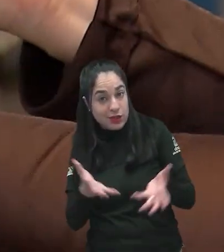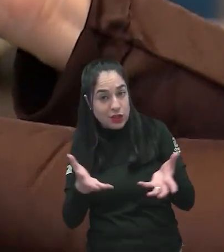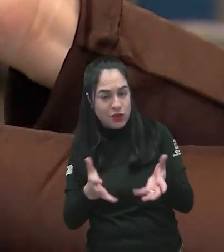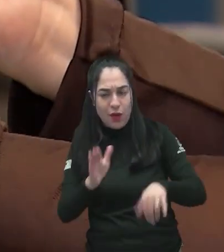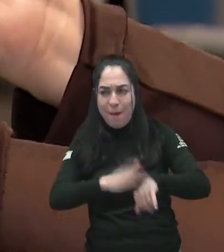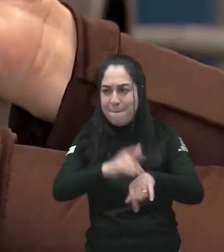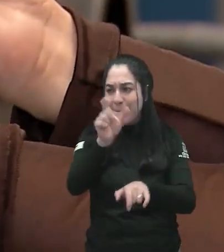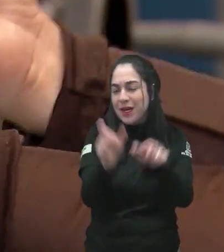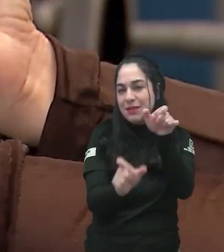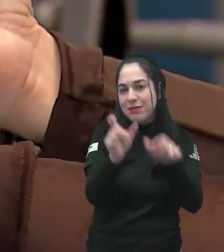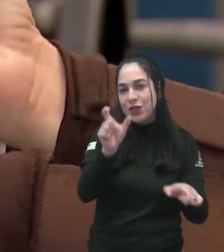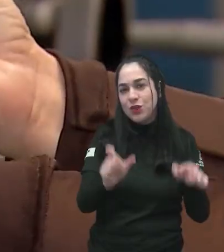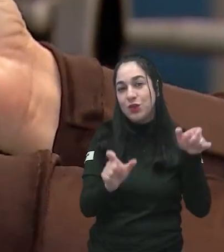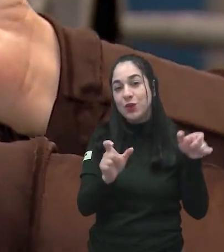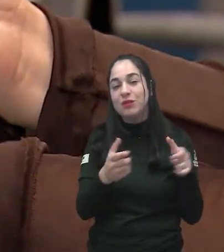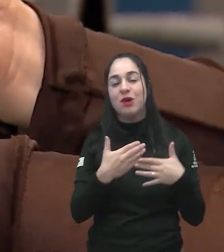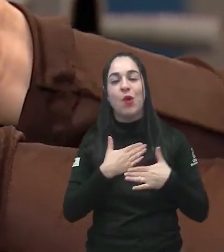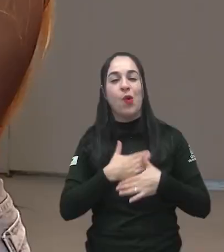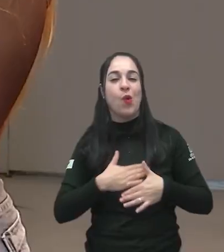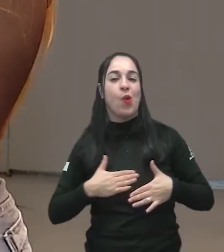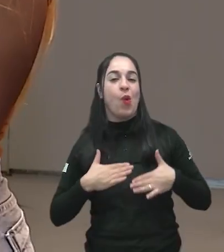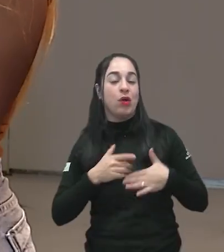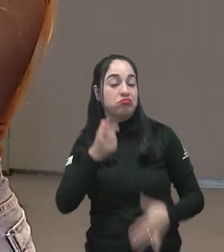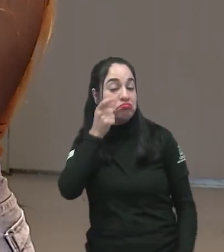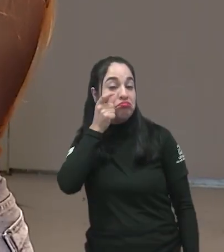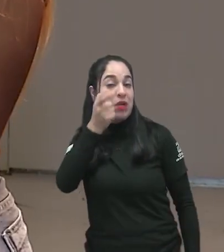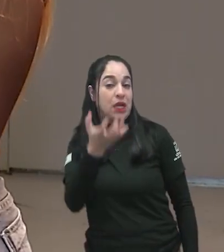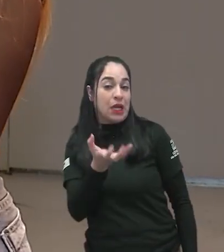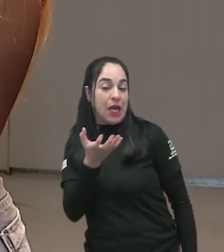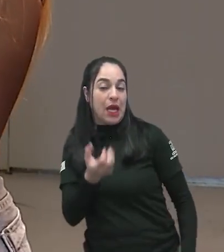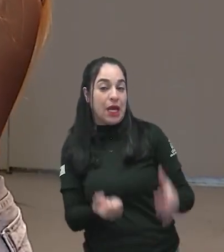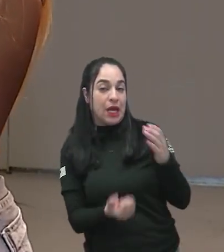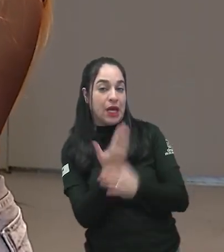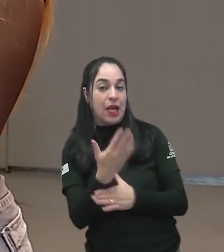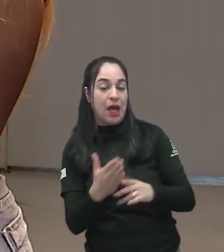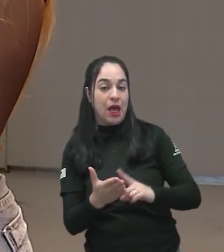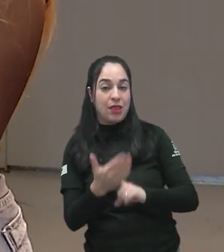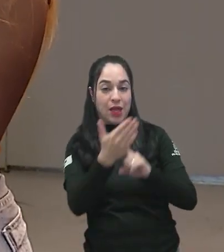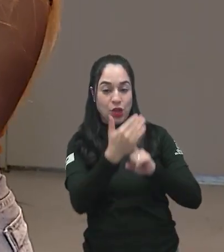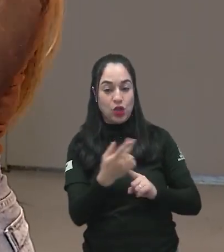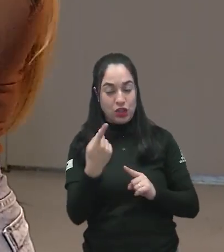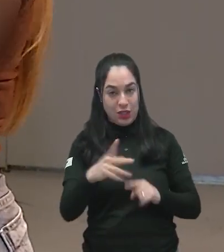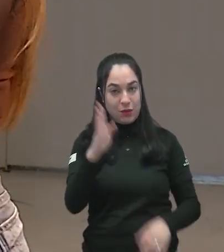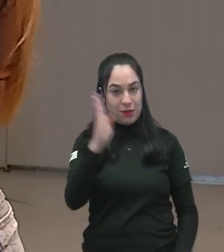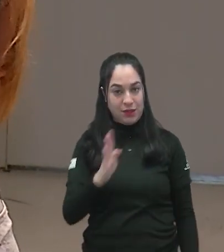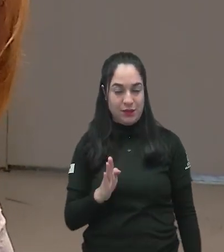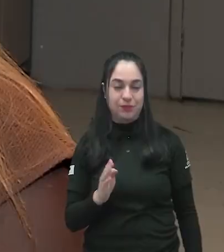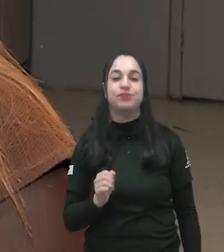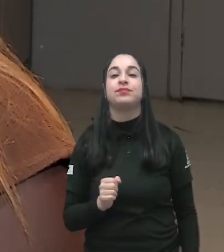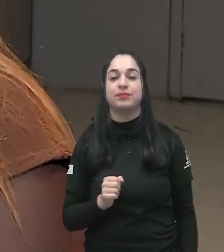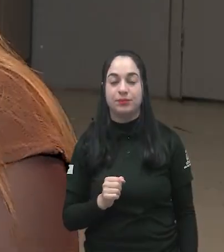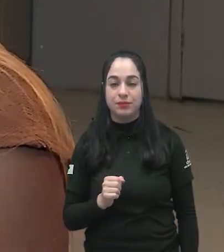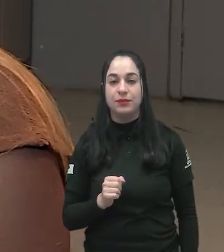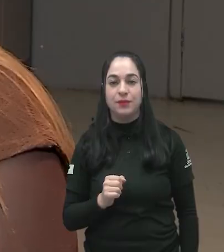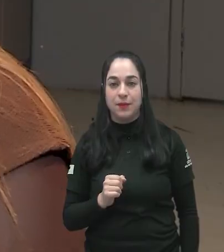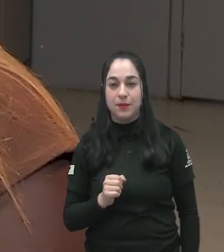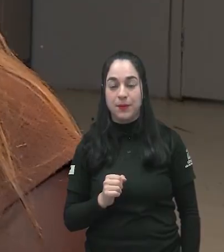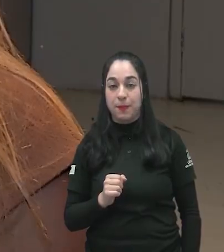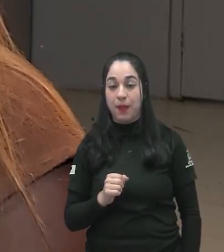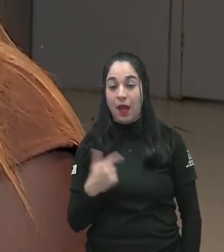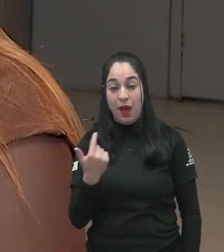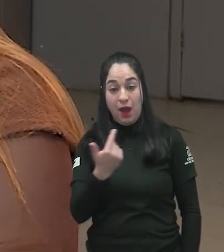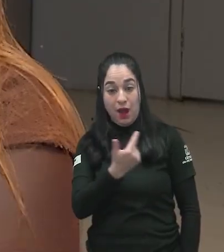serve como um incentivo para que mais pessoas se interessem a desenvolver tecnologias em solo brasileiro. Quando tudo